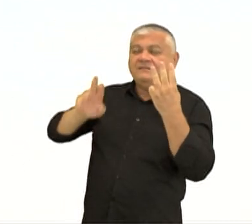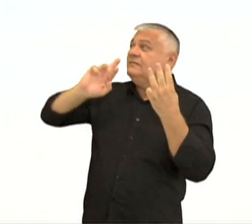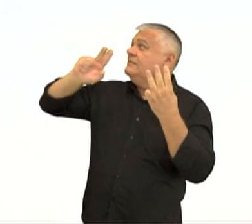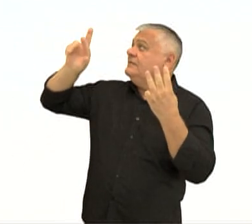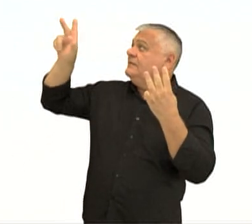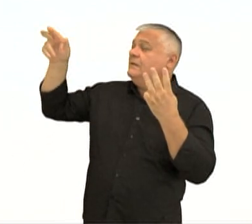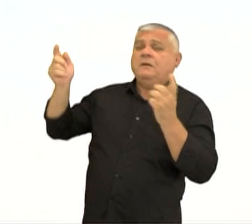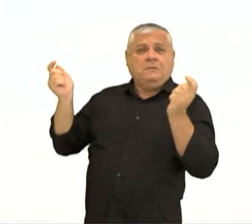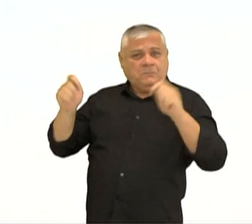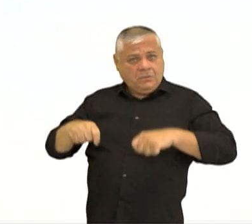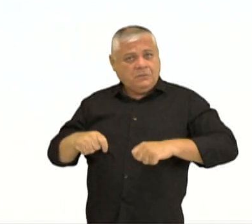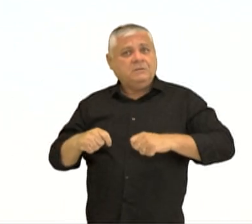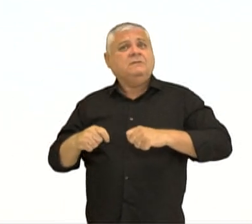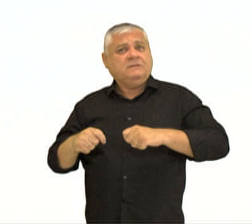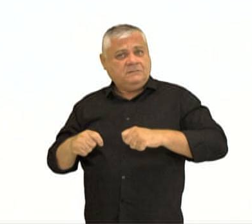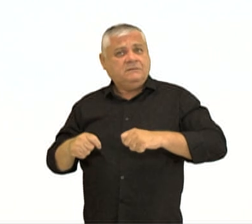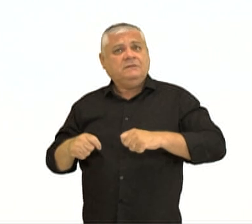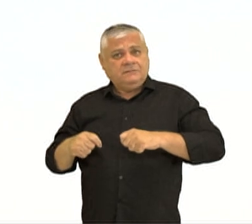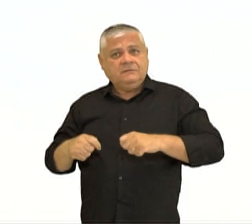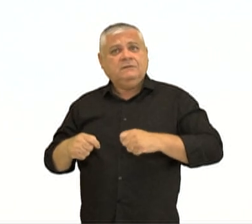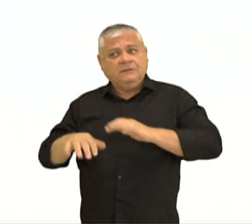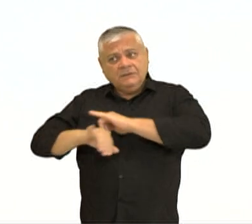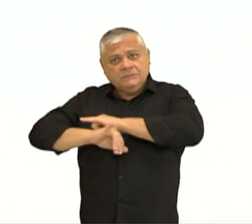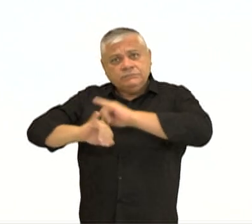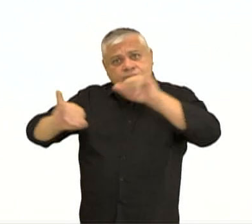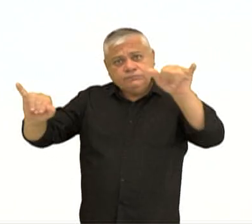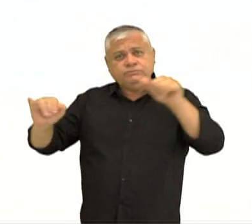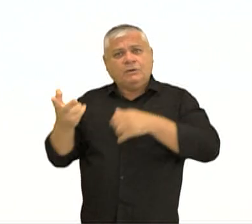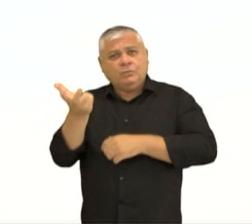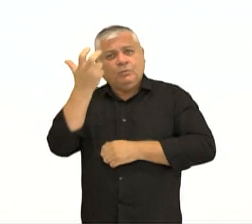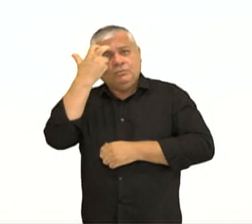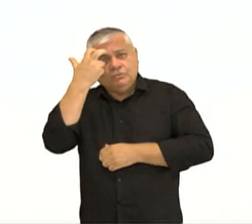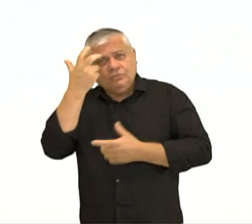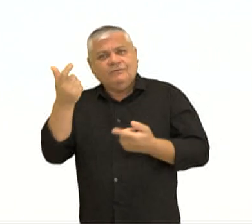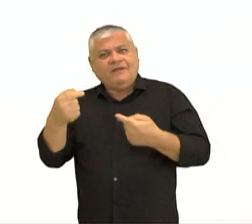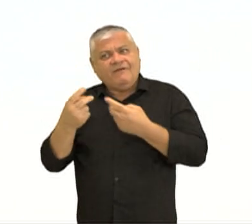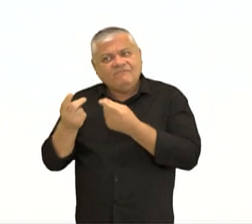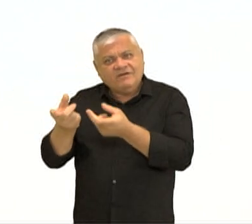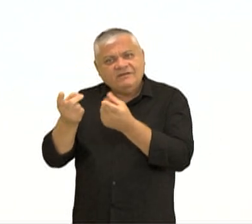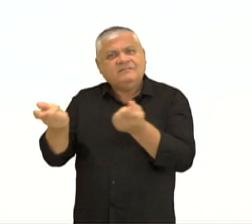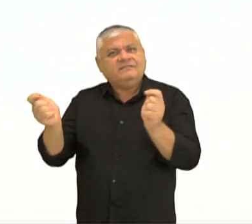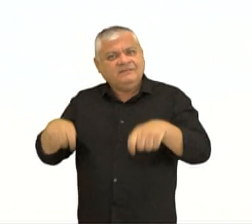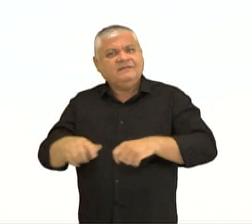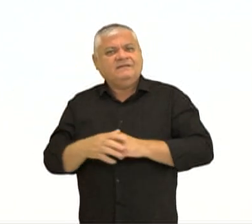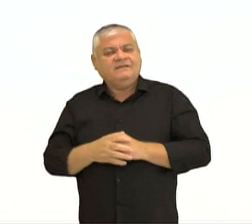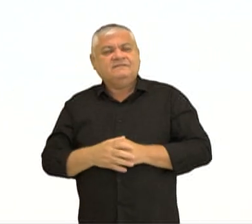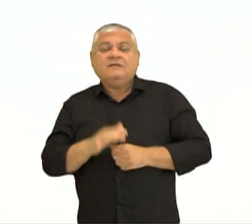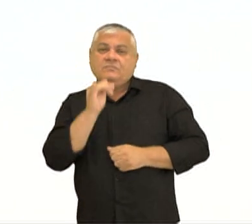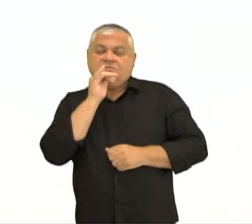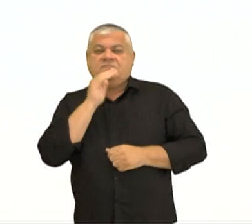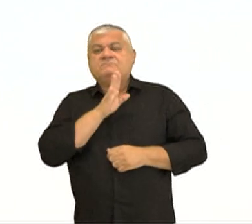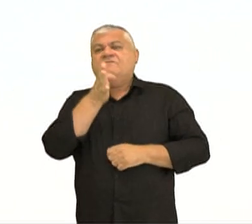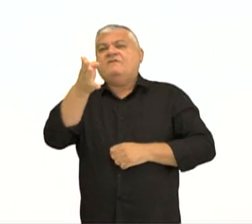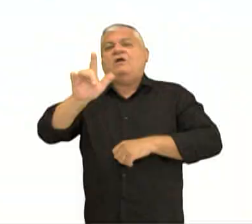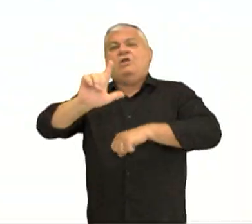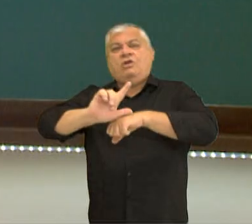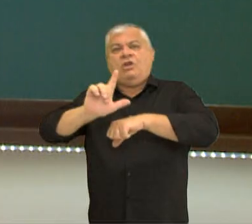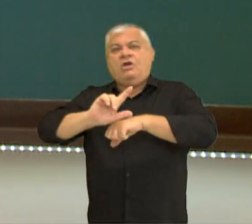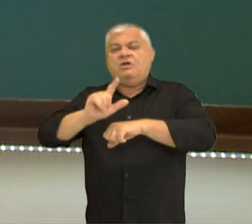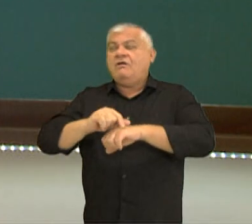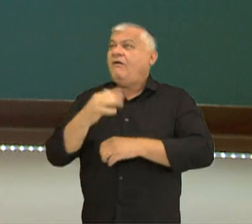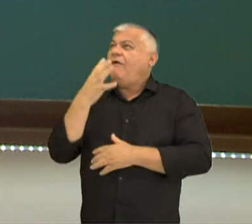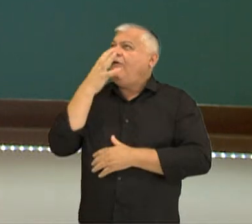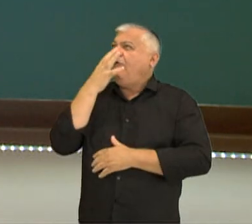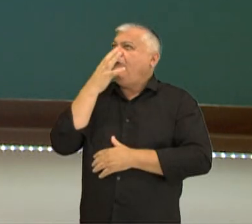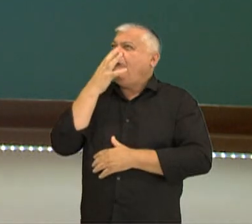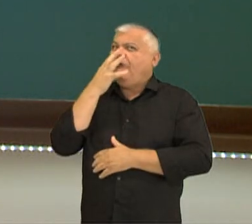pela indústria cultural, né? Para divulgar os produtos também. Então, imagina, você chegar numa loja que tem uma dessas